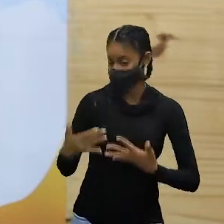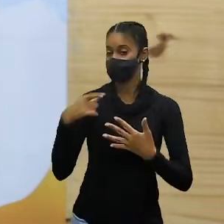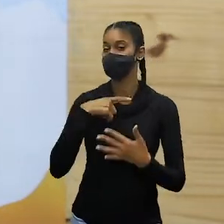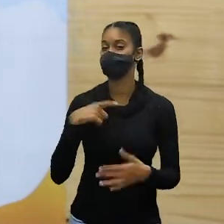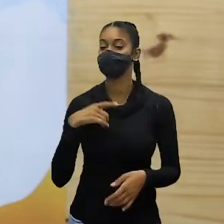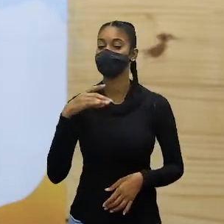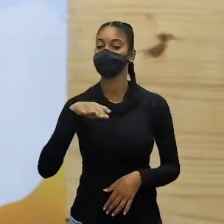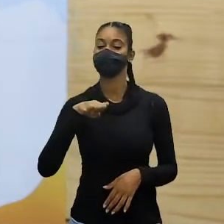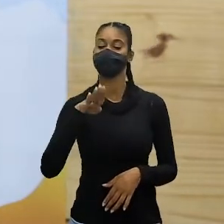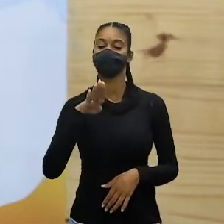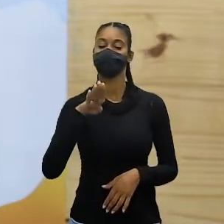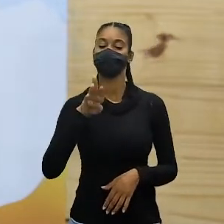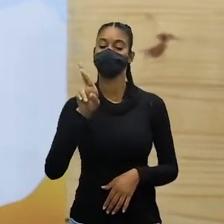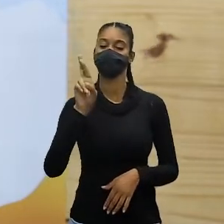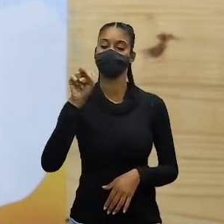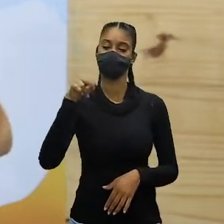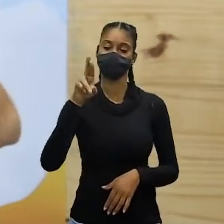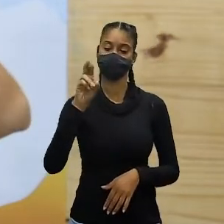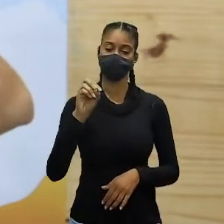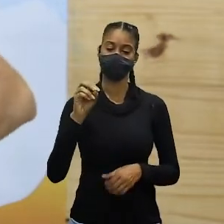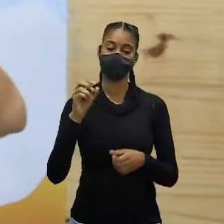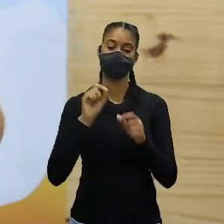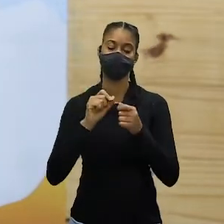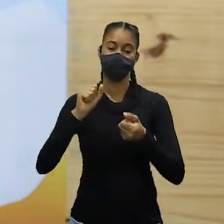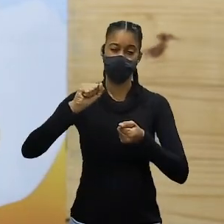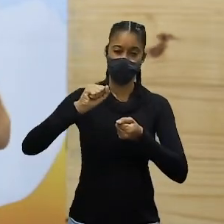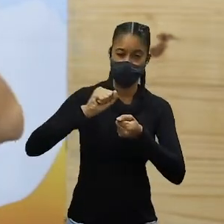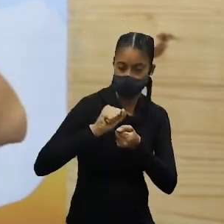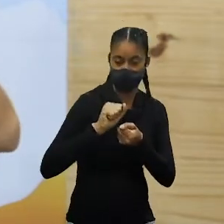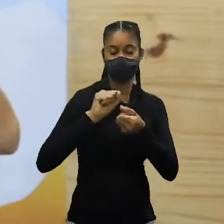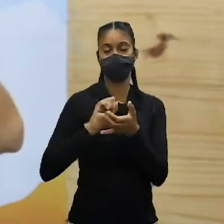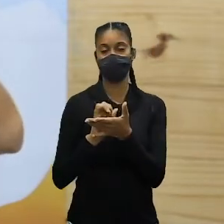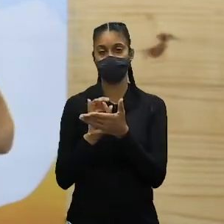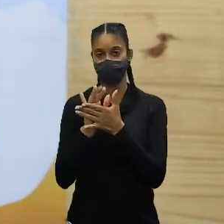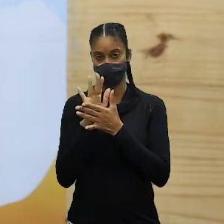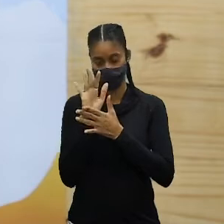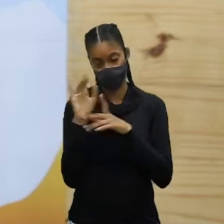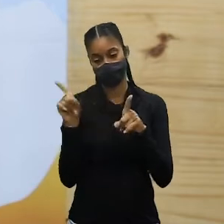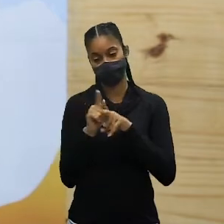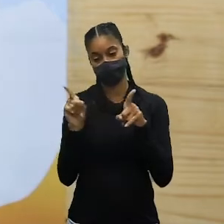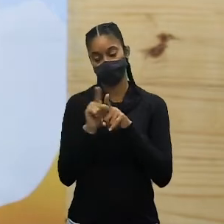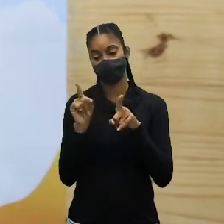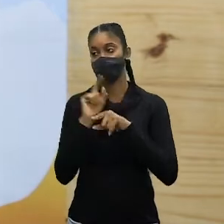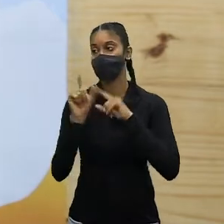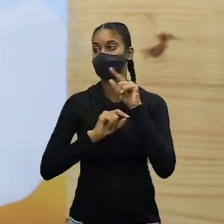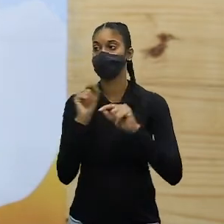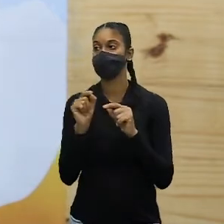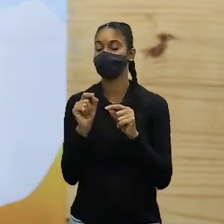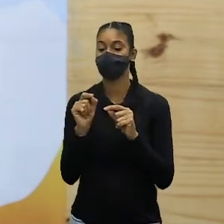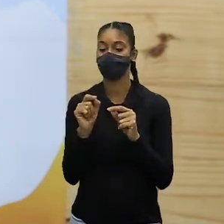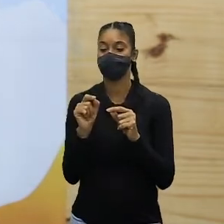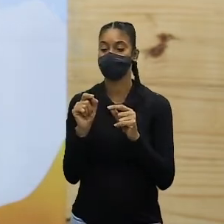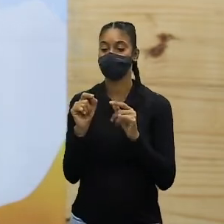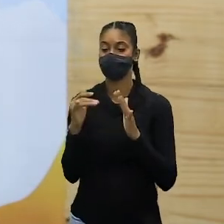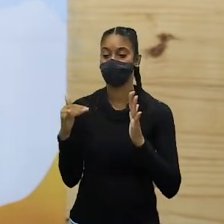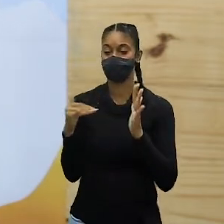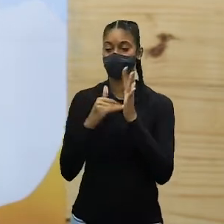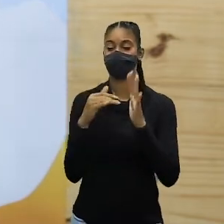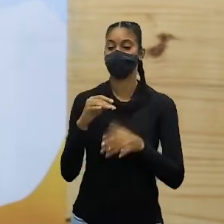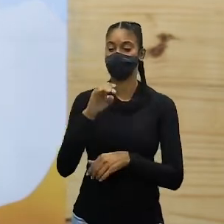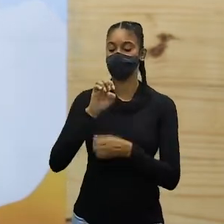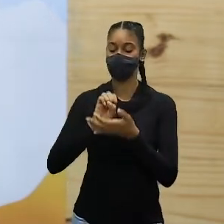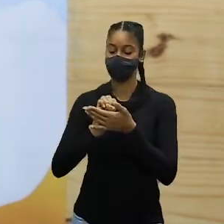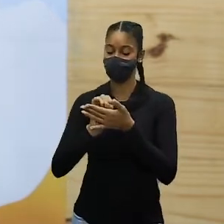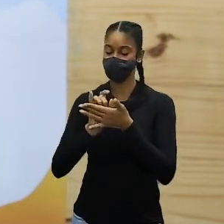a pressão de vapor do líquido e automaticamente, até em consequência disso, o ponto de ebulição.